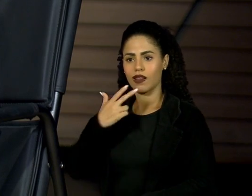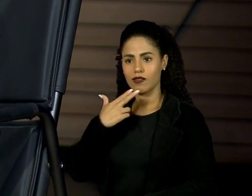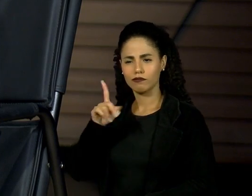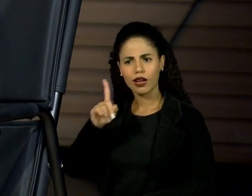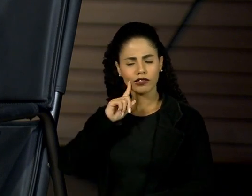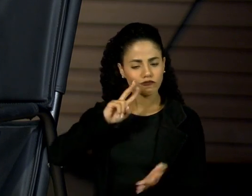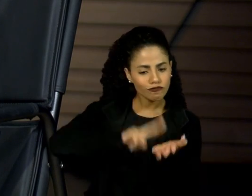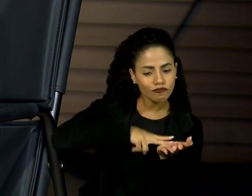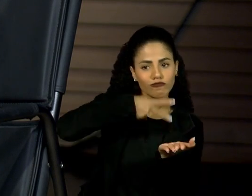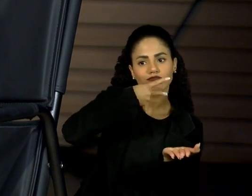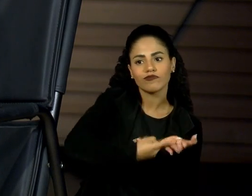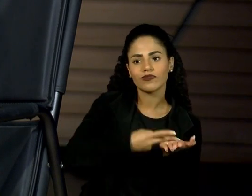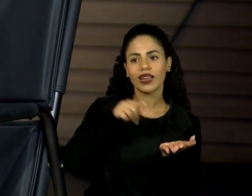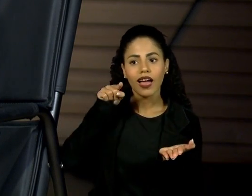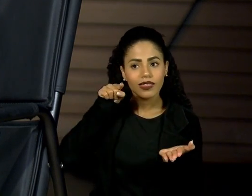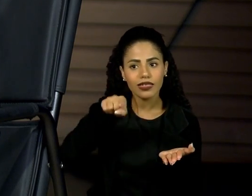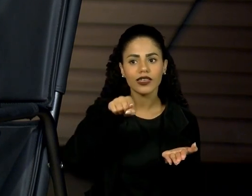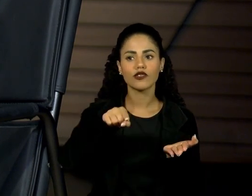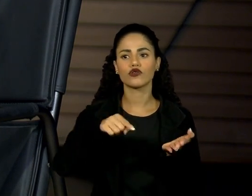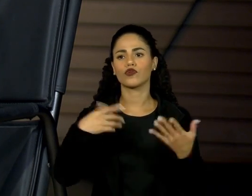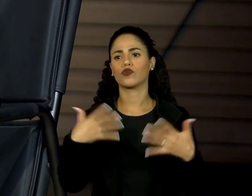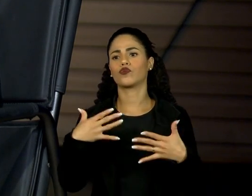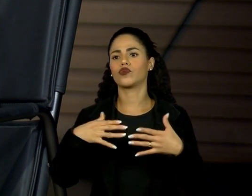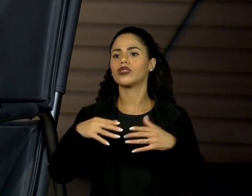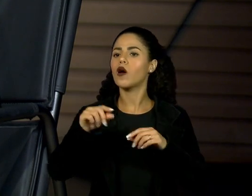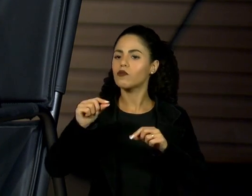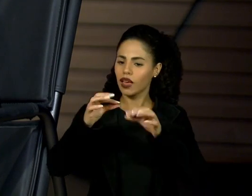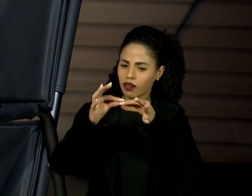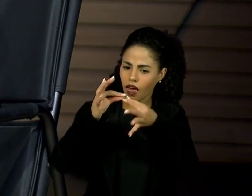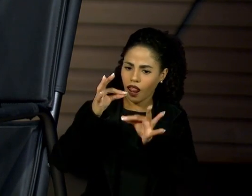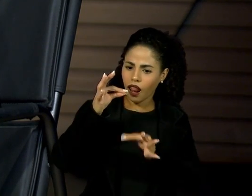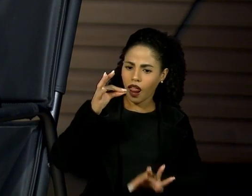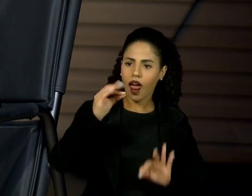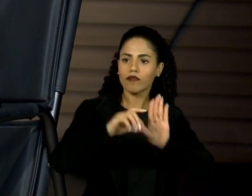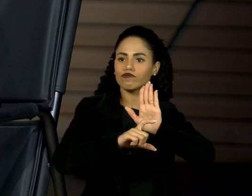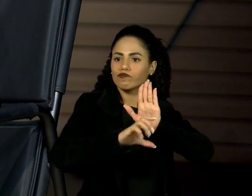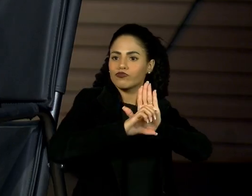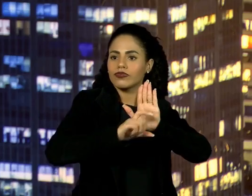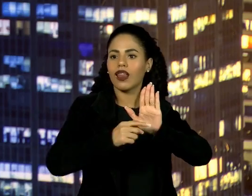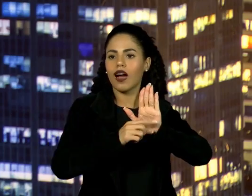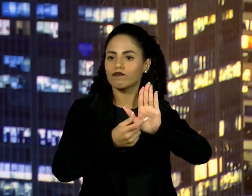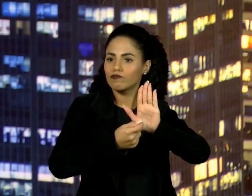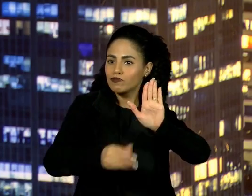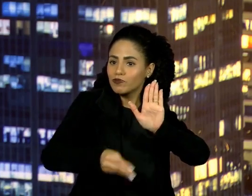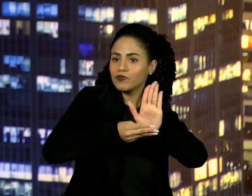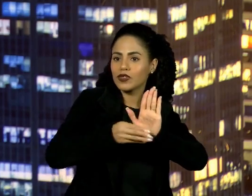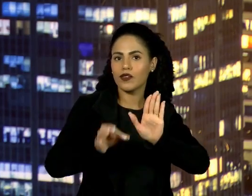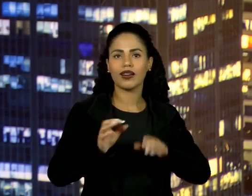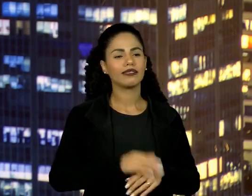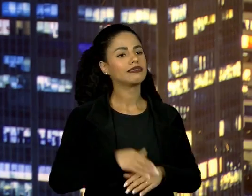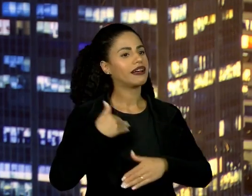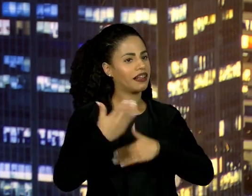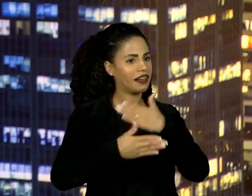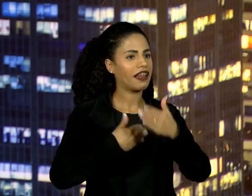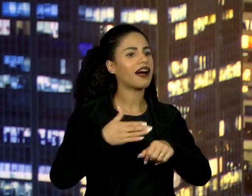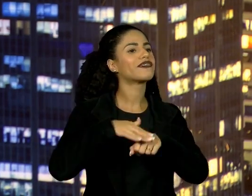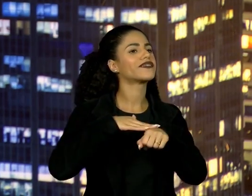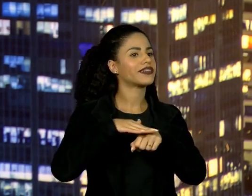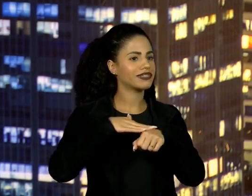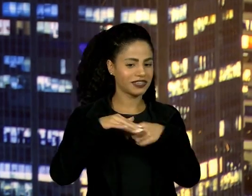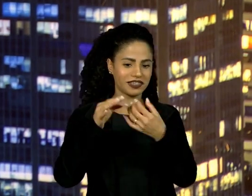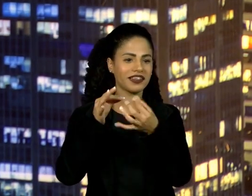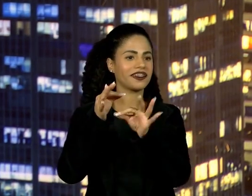da tradutora nessa edição aparece numa nota aí de umas 30 linhas, né? Bom, gente, a gente podia ficar aqui mais um tempão,